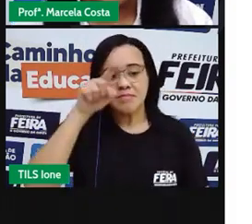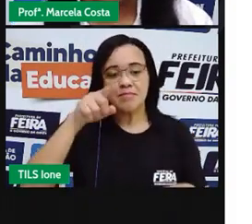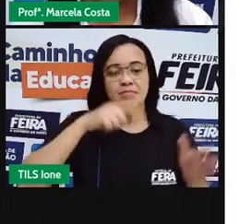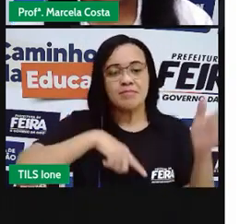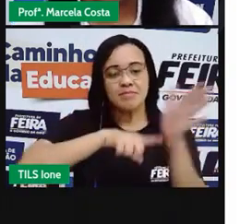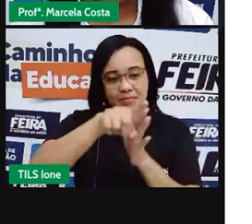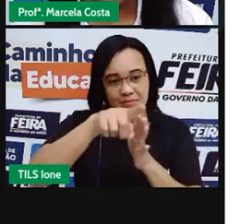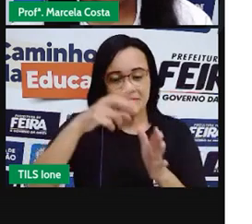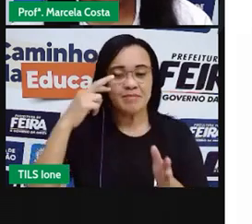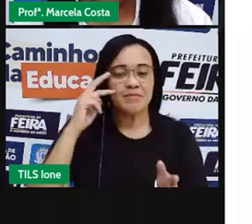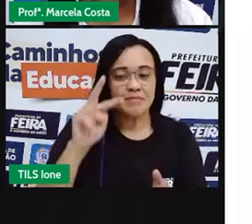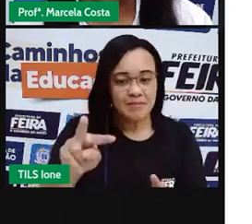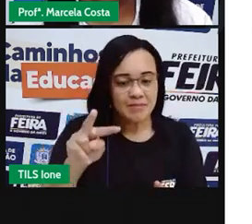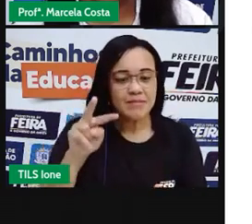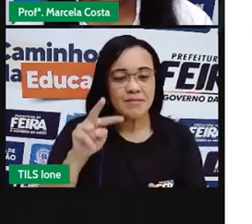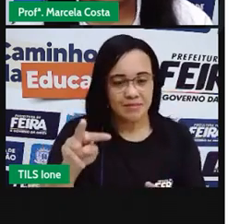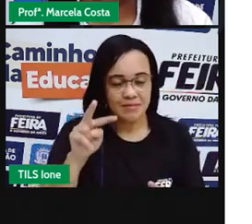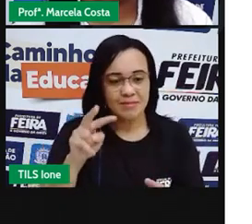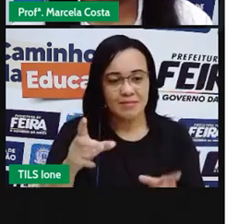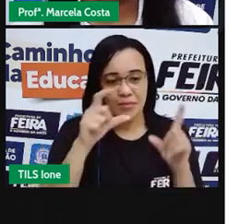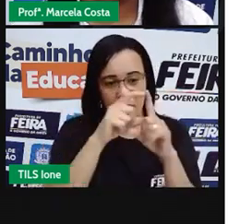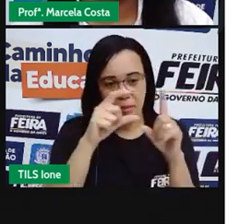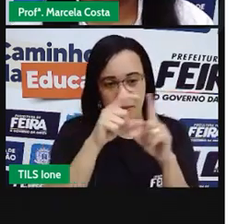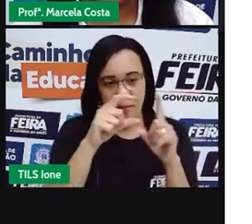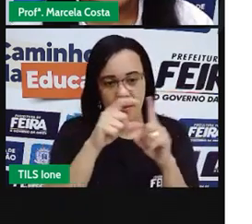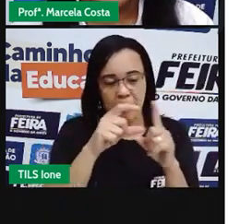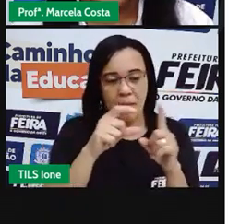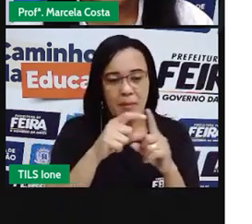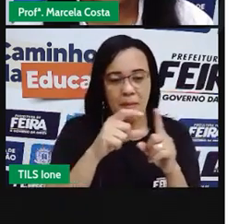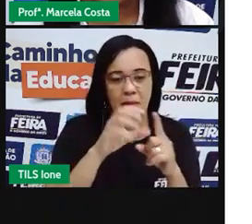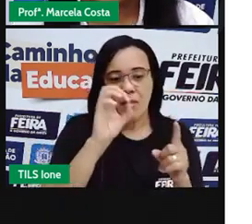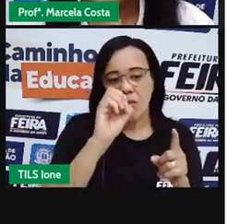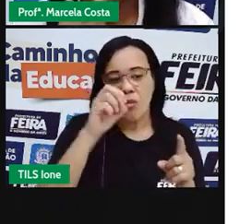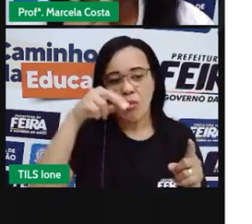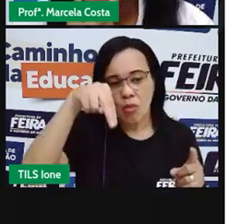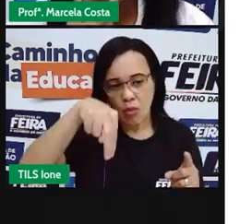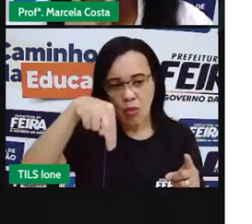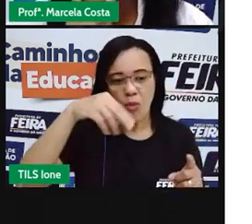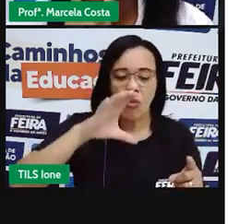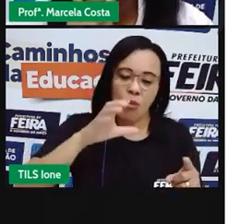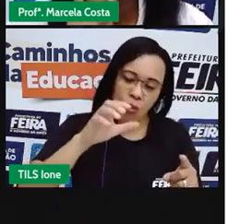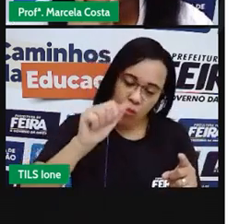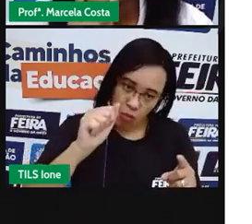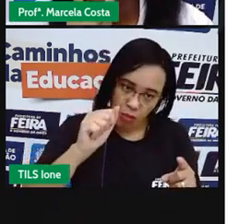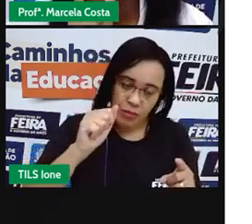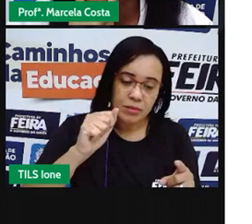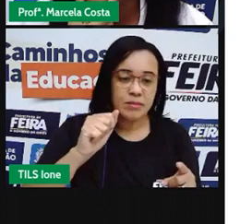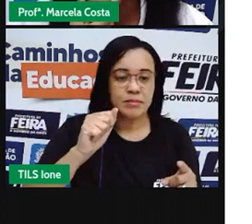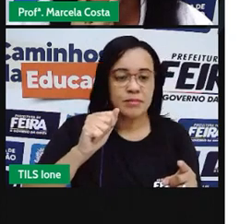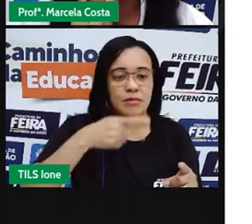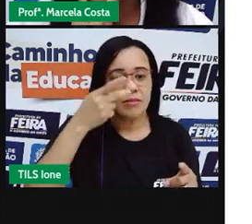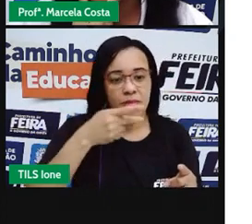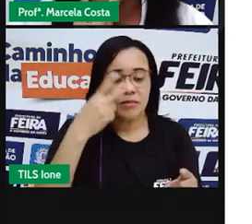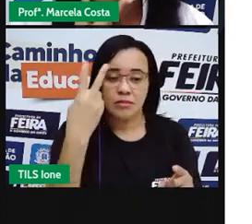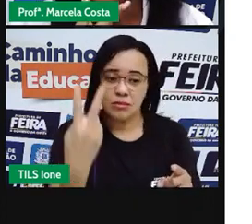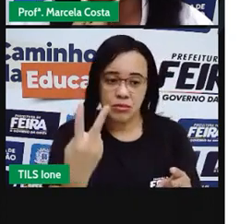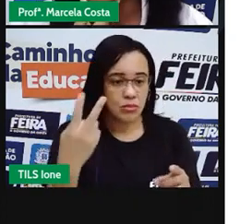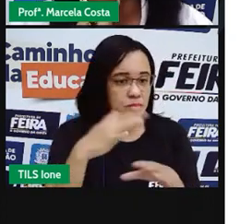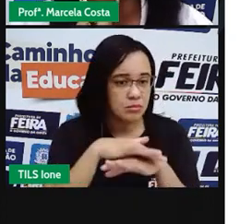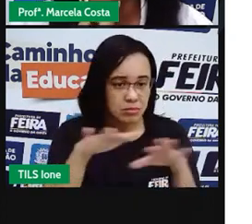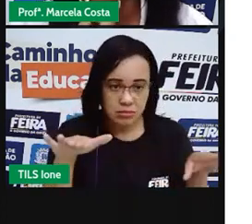Veja, né? Observe aí pela sonoridade, onça. Você abre a boca duas